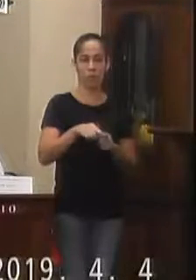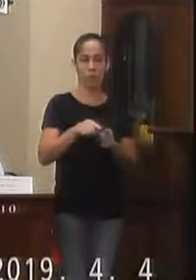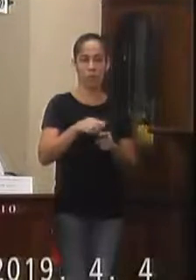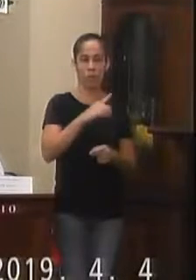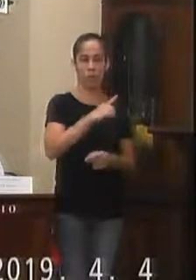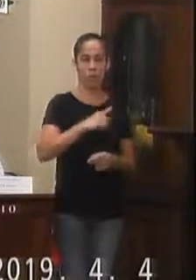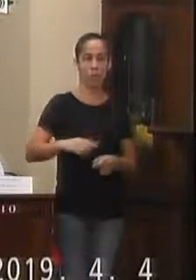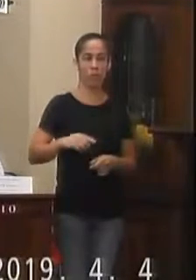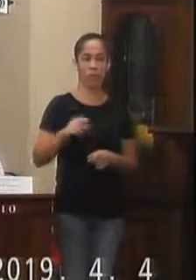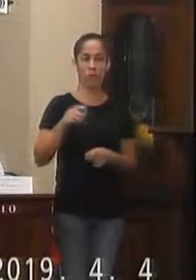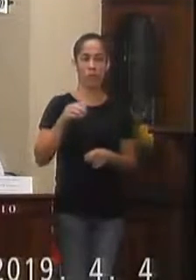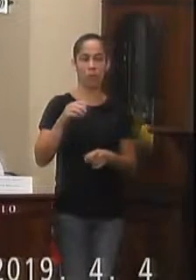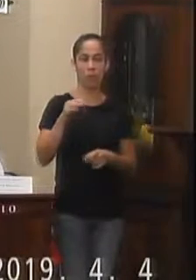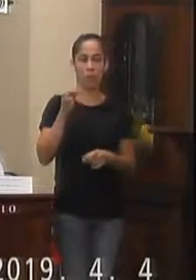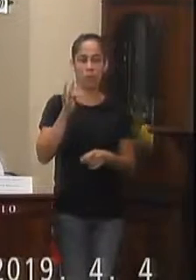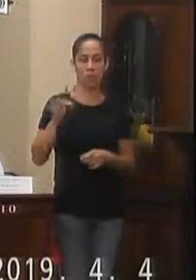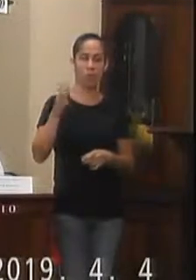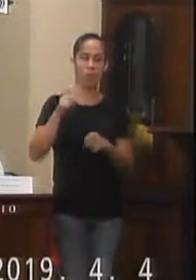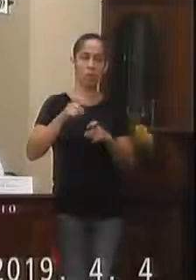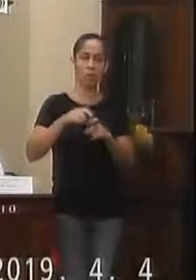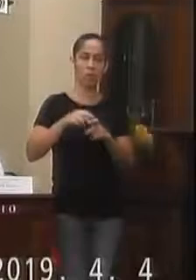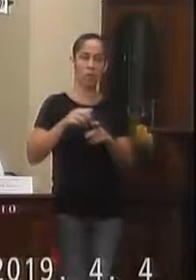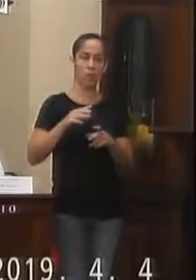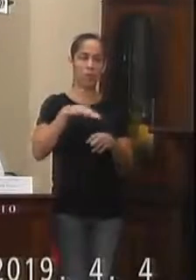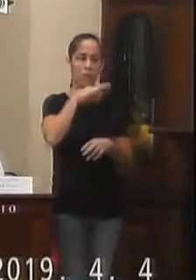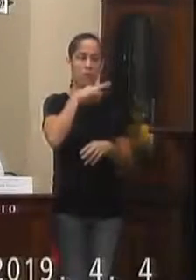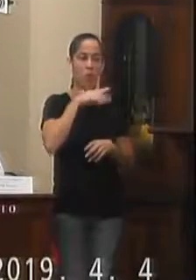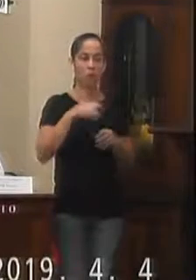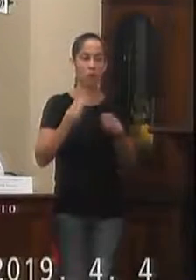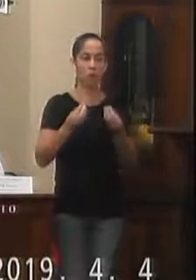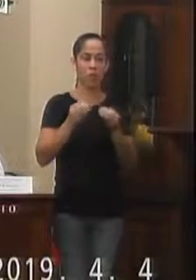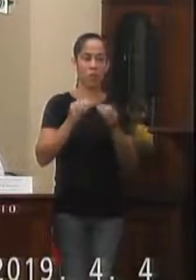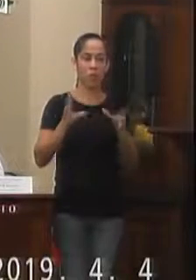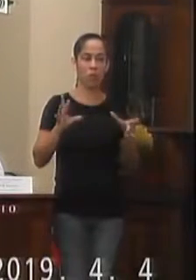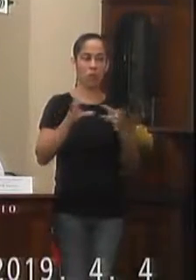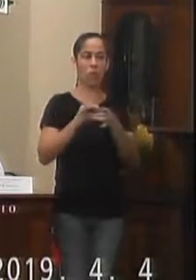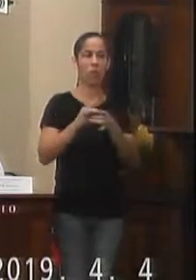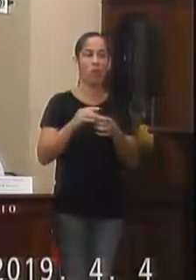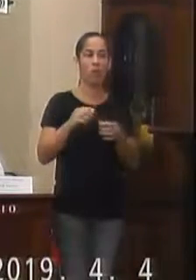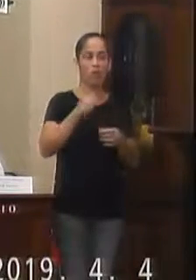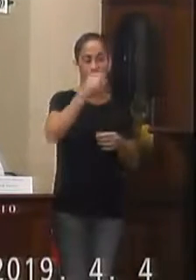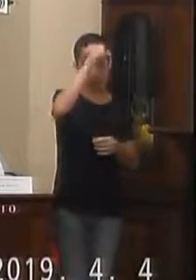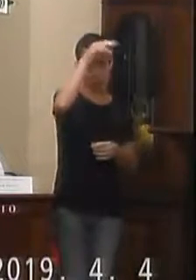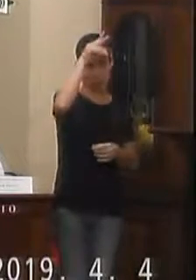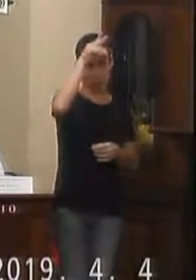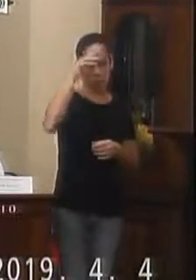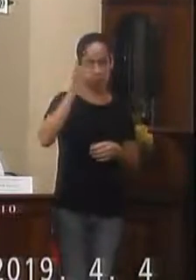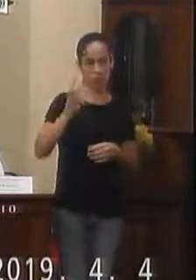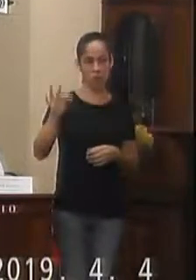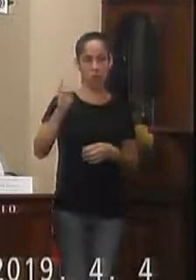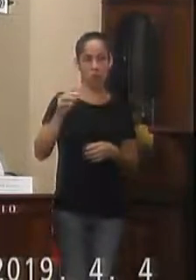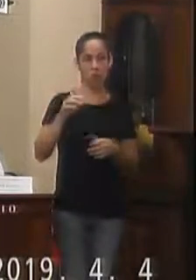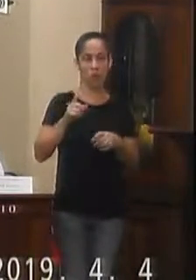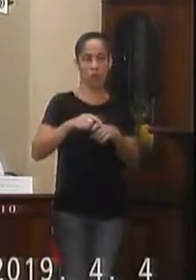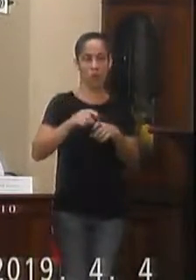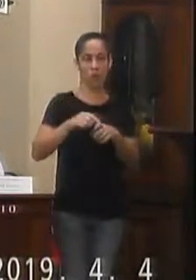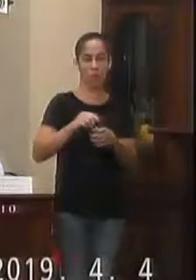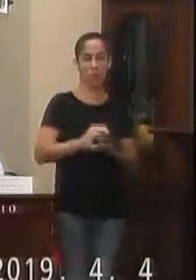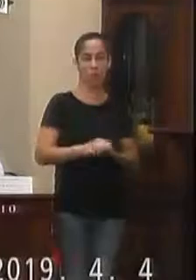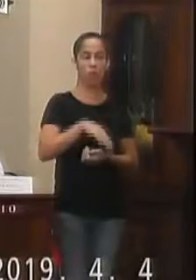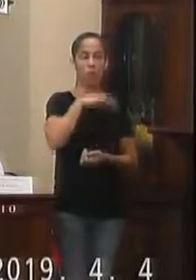diretor da Faculdade de Medicina Veterinária, o estudo de viabilidade de parceria a ser realizado entre a Prefeitura, a Faculdade de Medicina